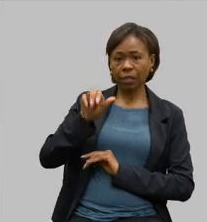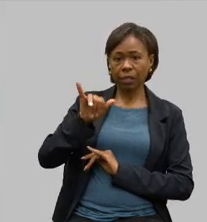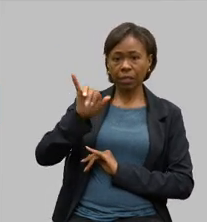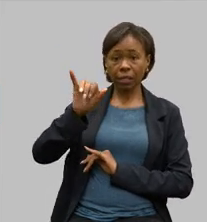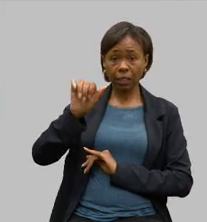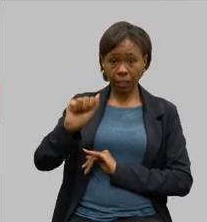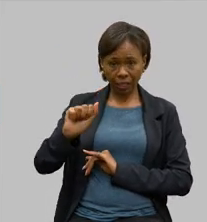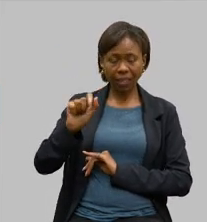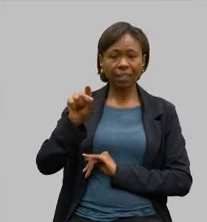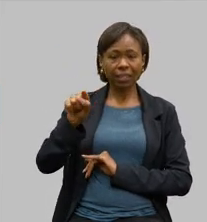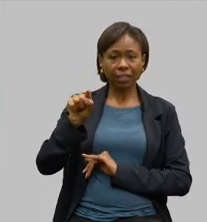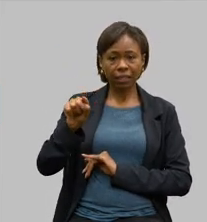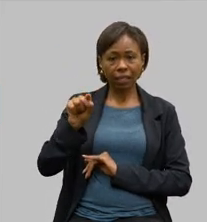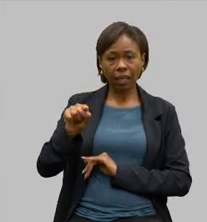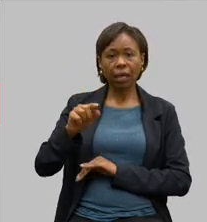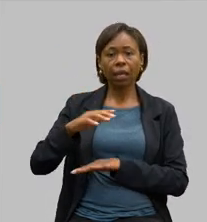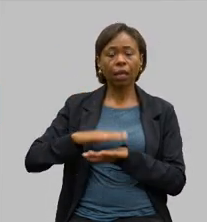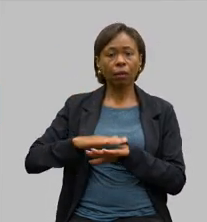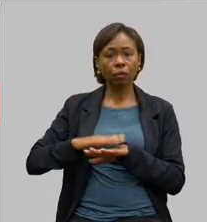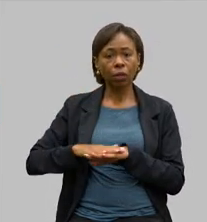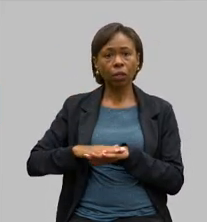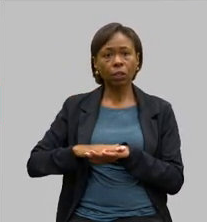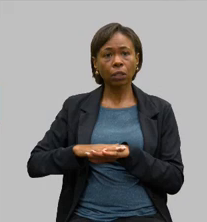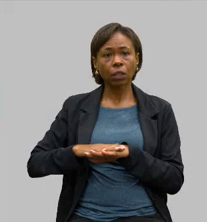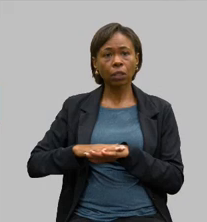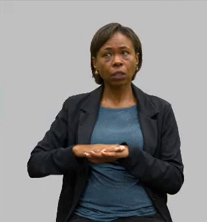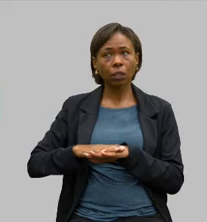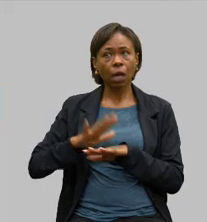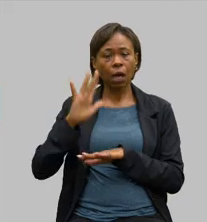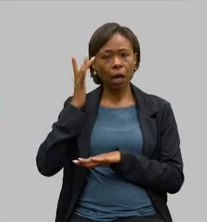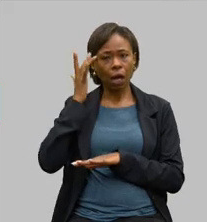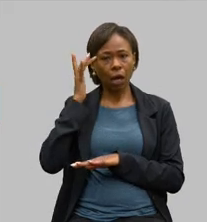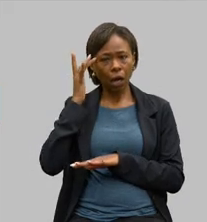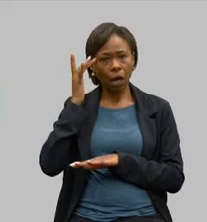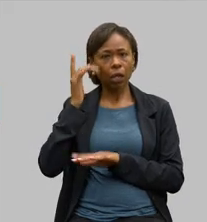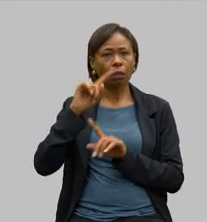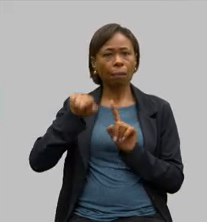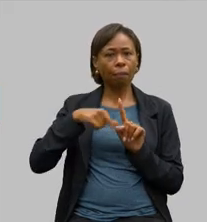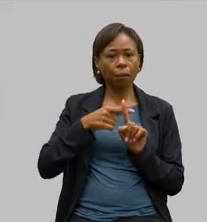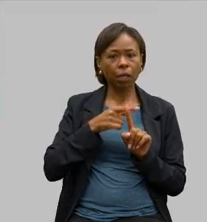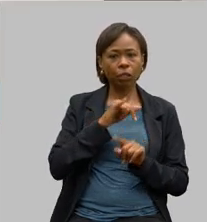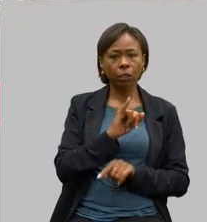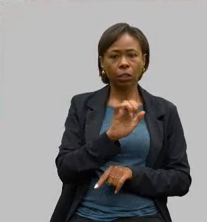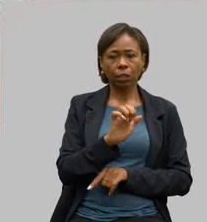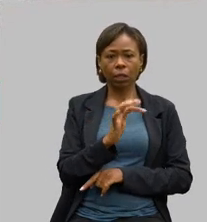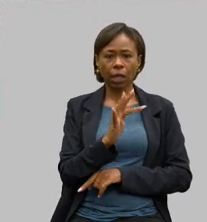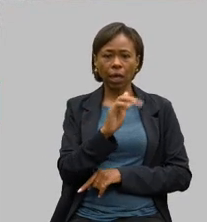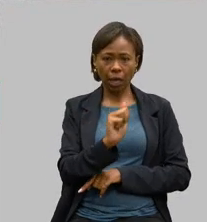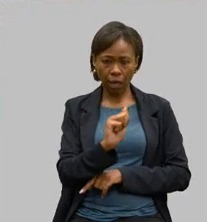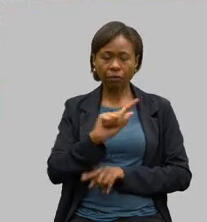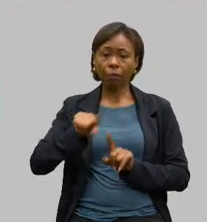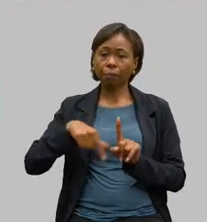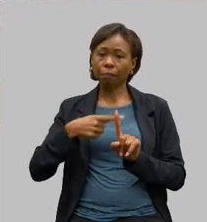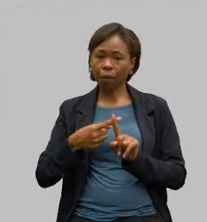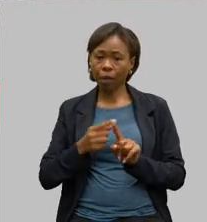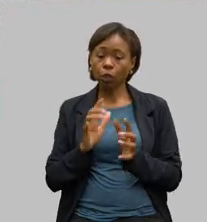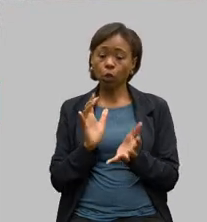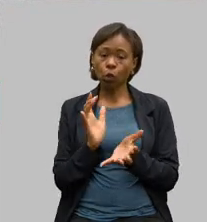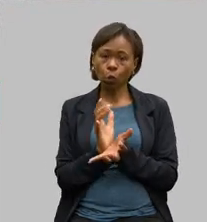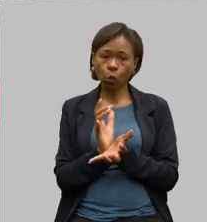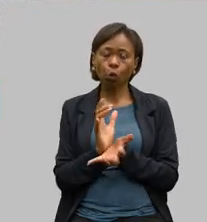fez eh eu acho que a deputada e o iefa e com os congadeiros fez um giro muito importante